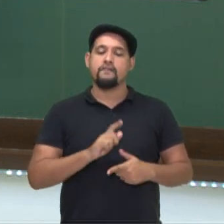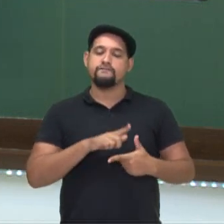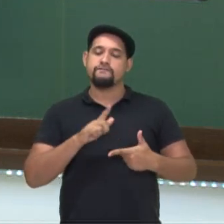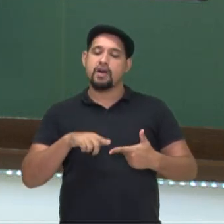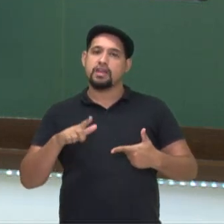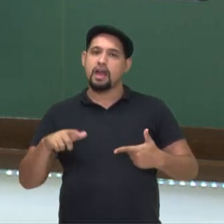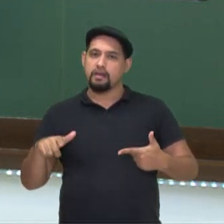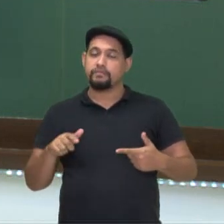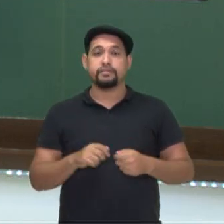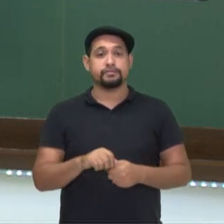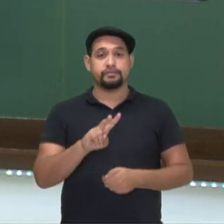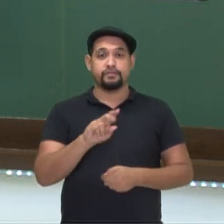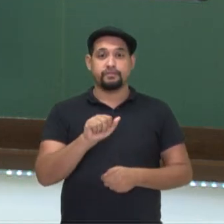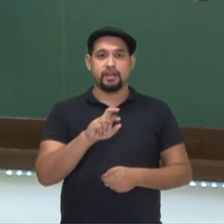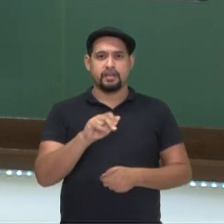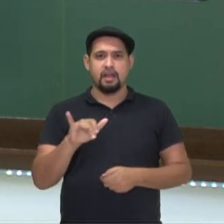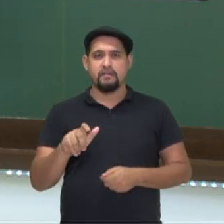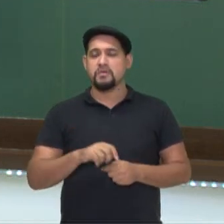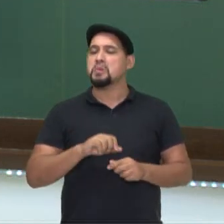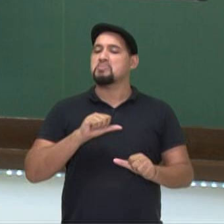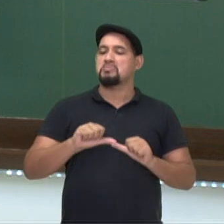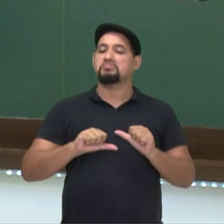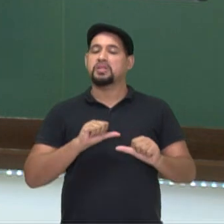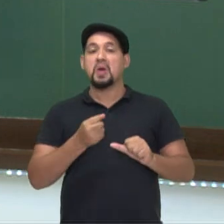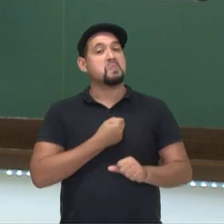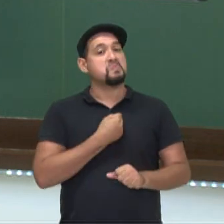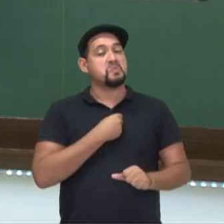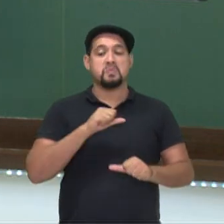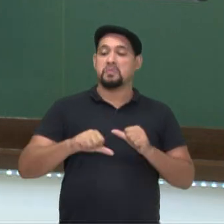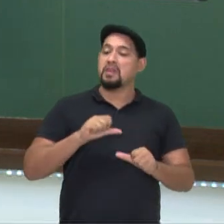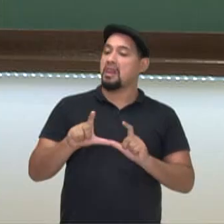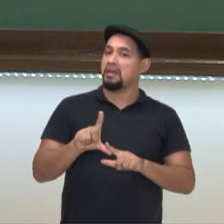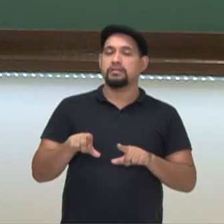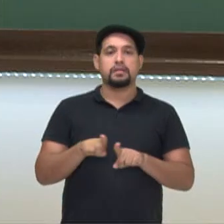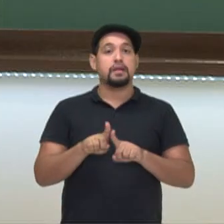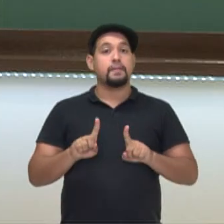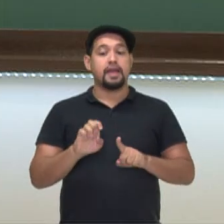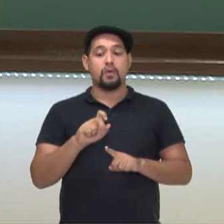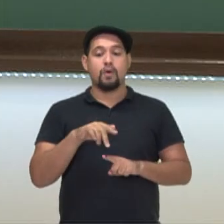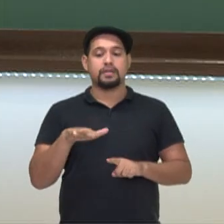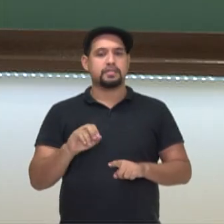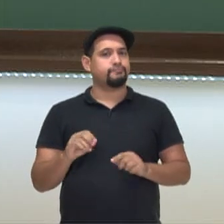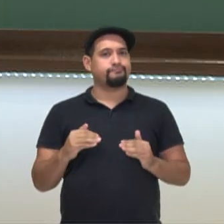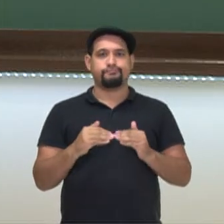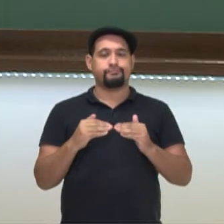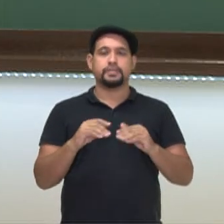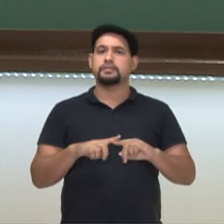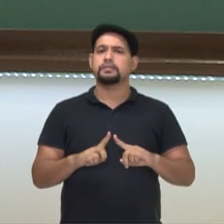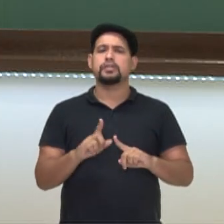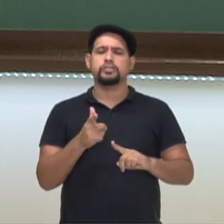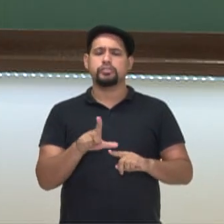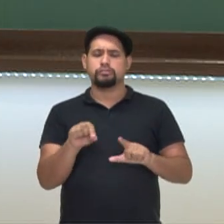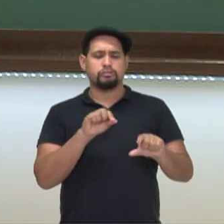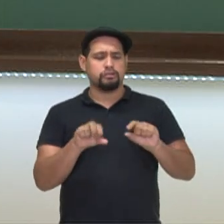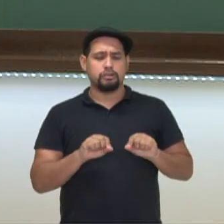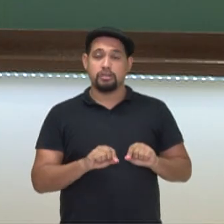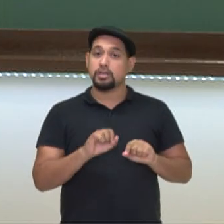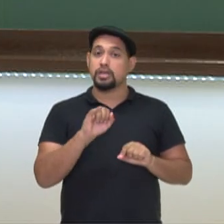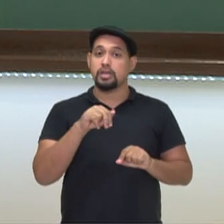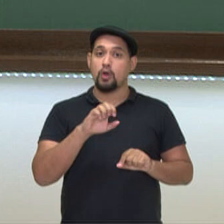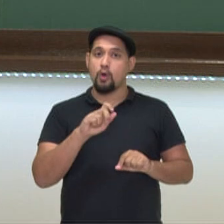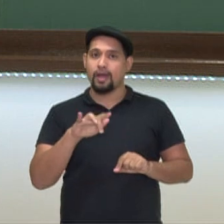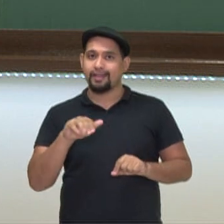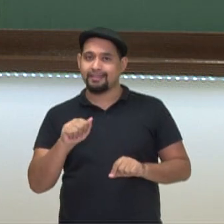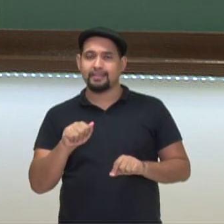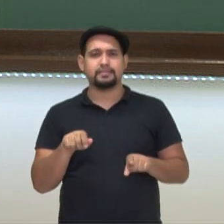variável, né? Porque ela pode variar, pode ser um número, pode ser outro número. Na equação isso já não acontece. Por isso que a gente acaba separando incógnita